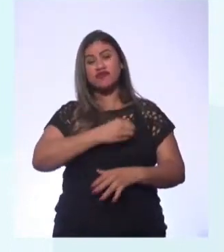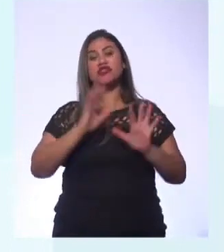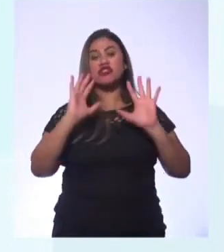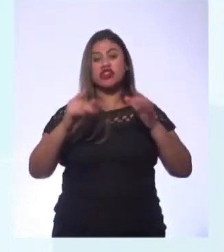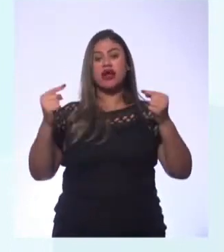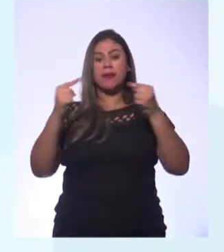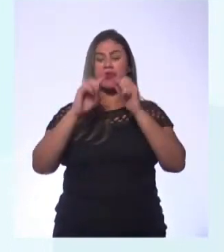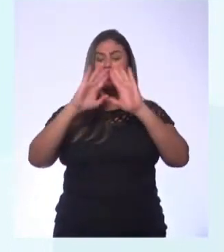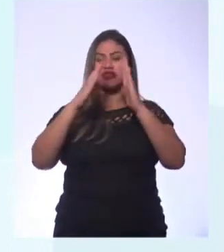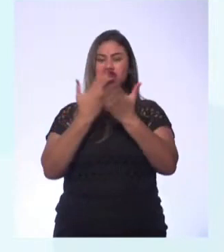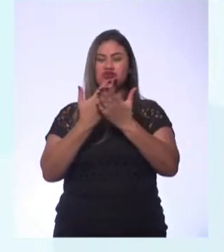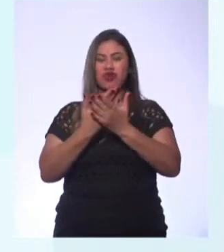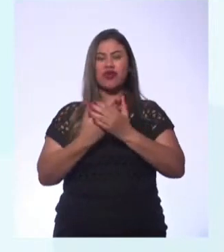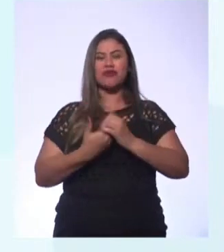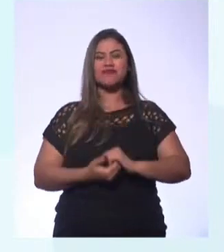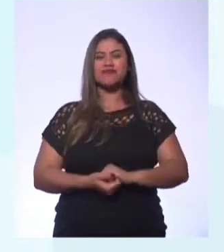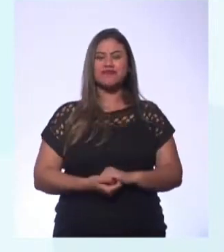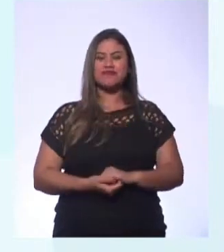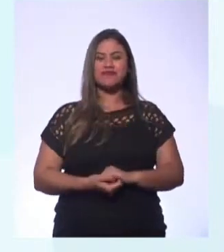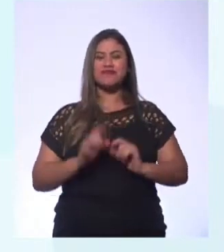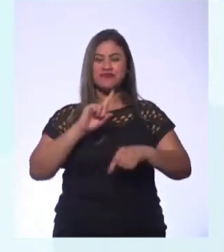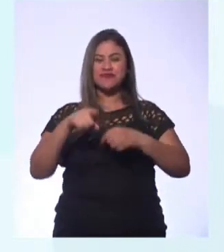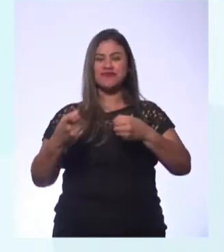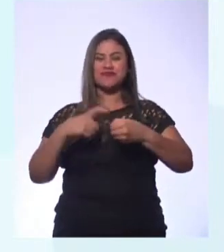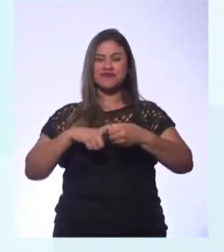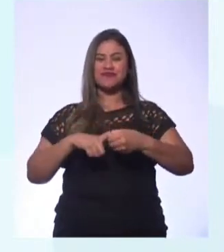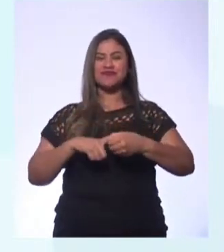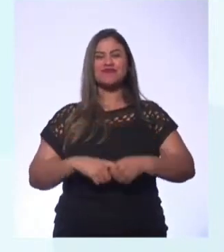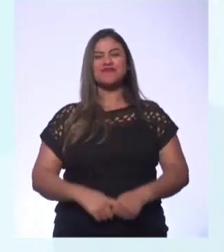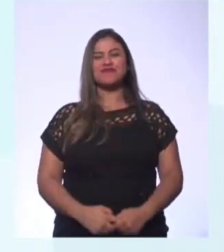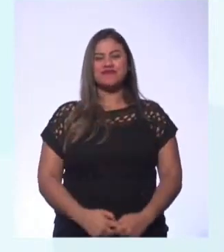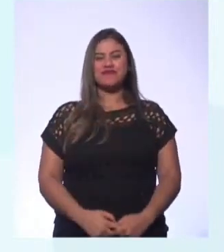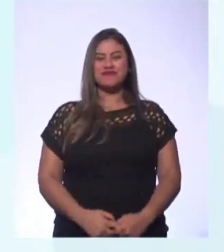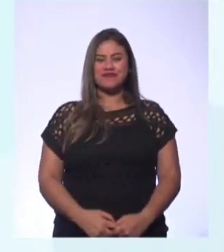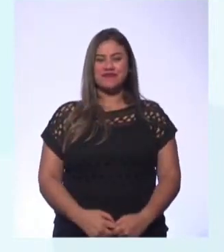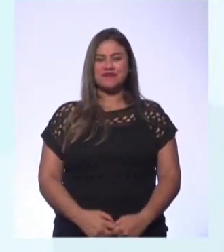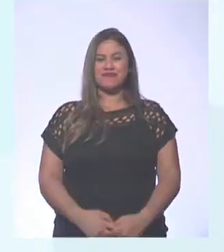no espaço escolar de vocês. A gente volta já já.